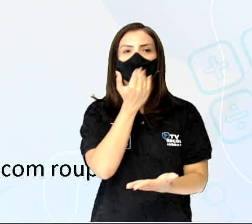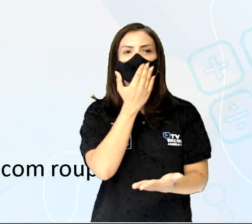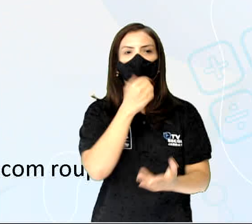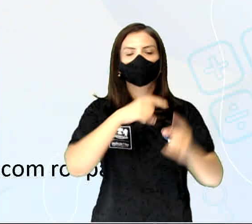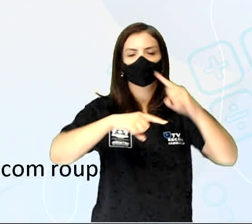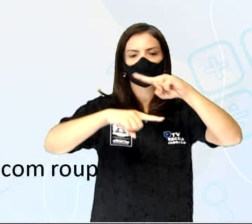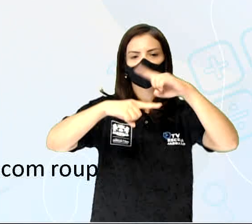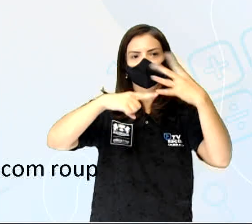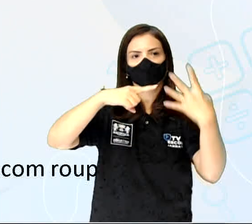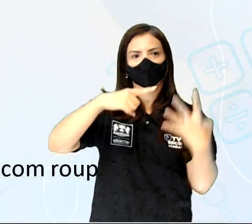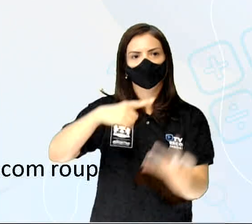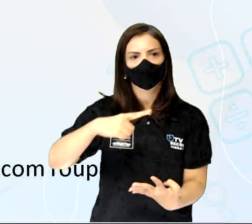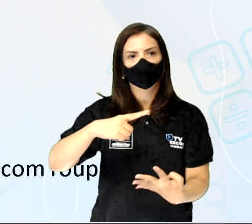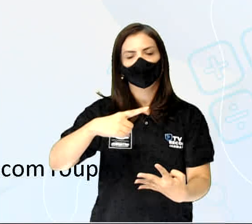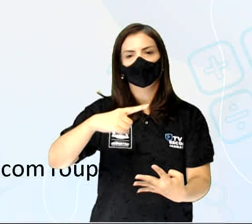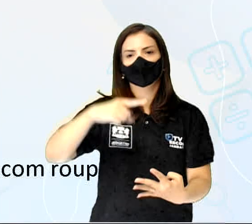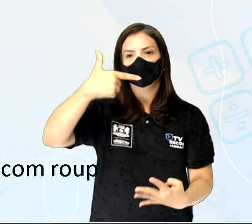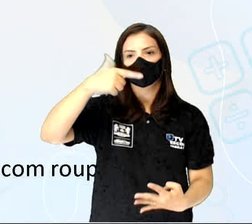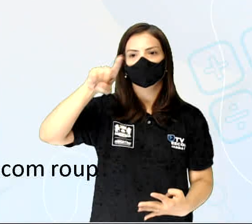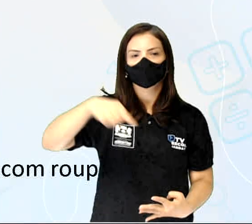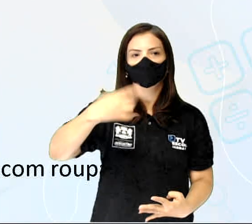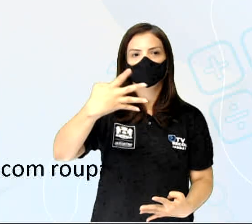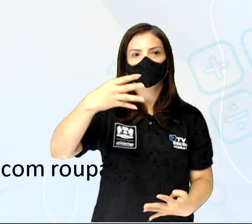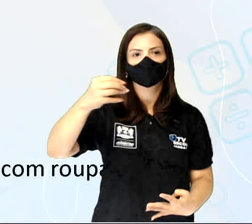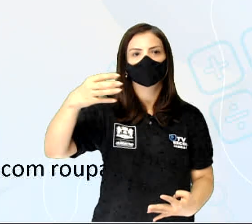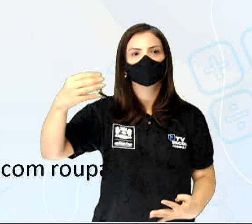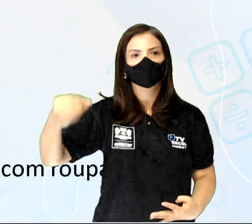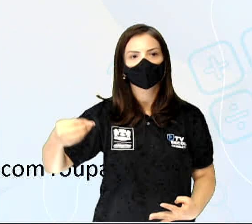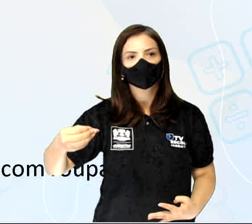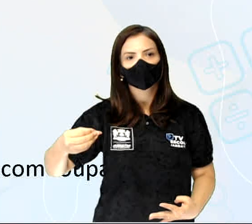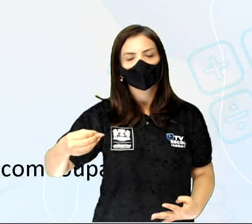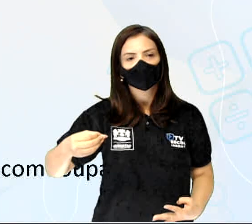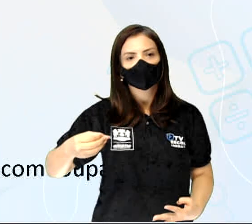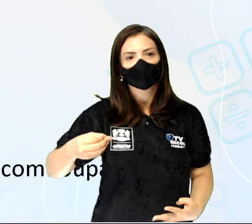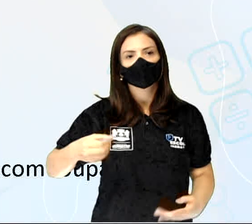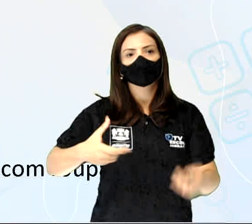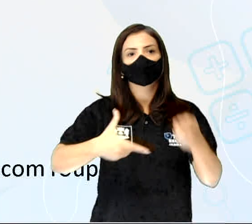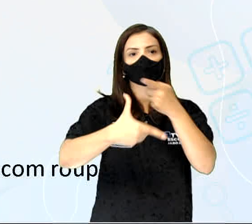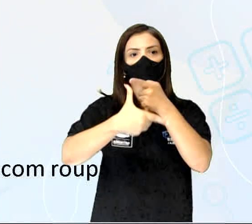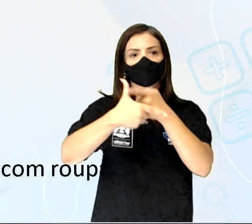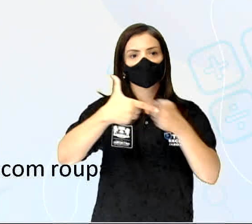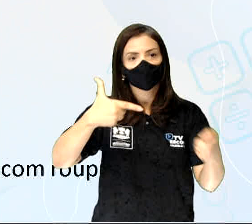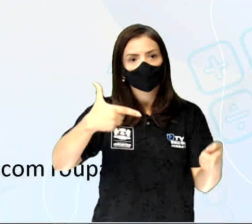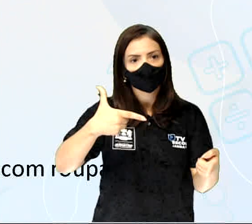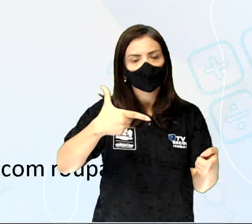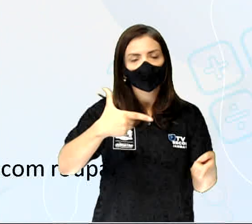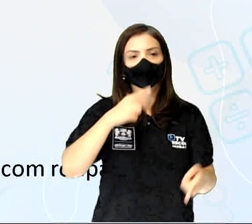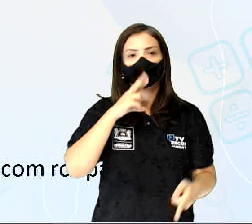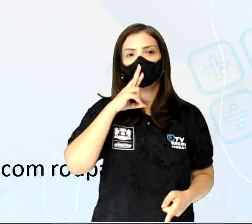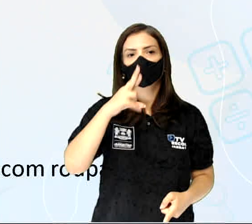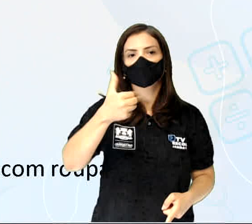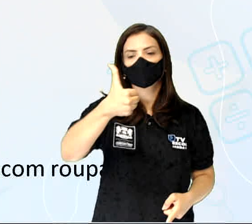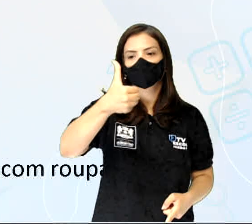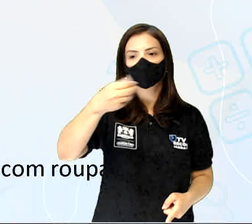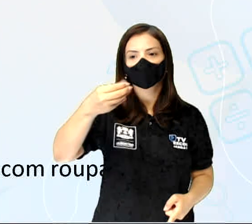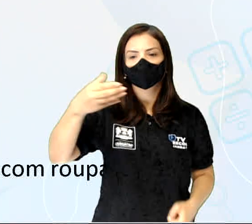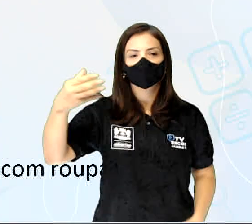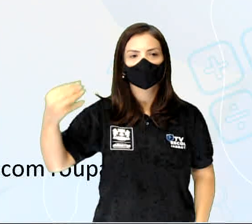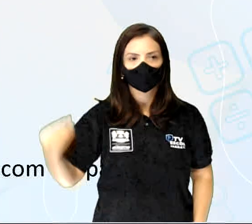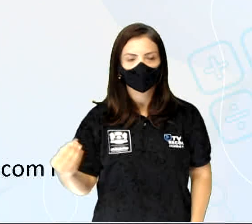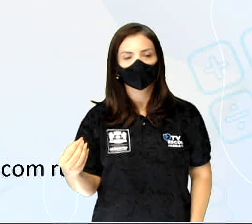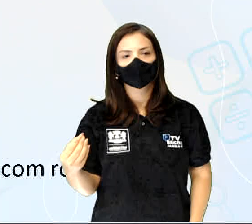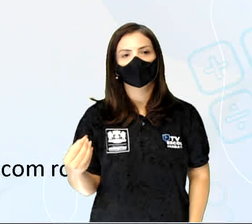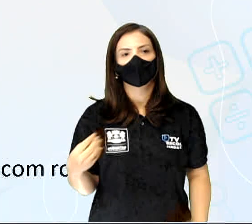por 4, que vai dar R$600. Quanto ele gastou com roupas? Vejam, com roupas, como ele fala aqui,